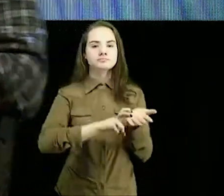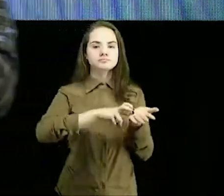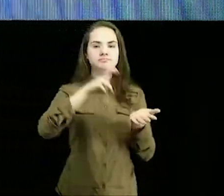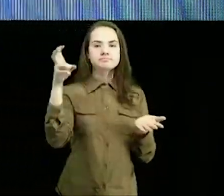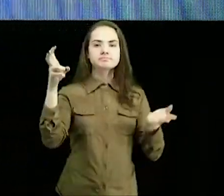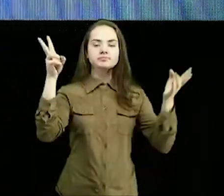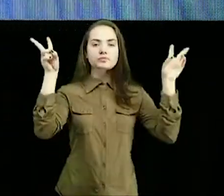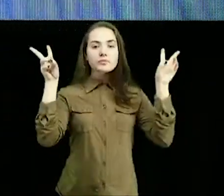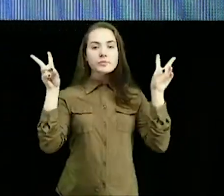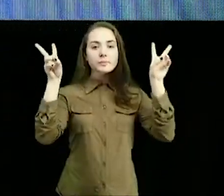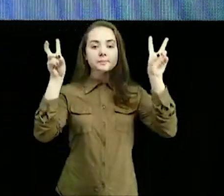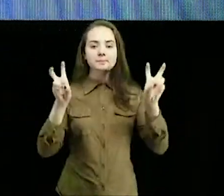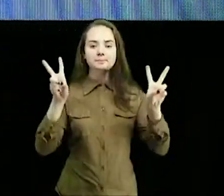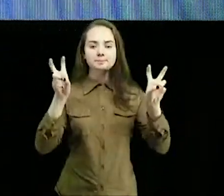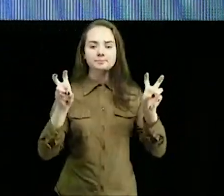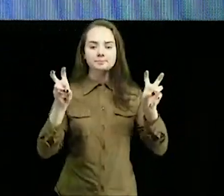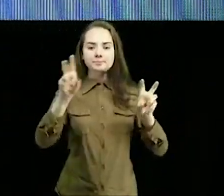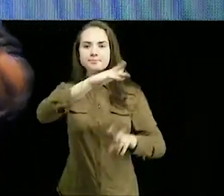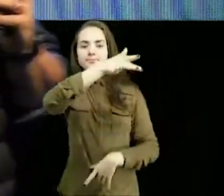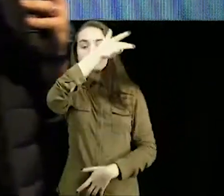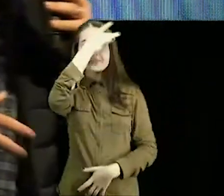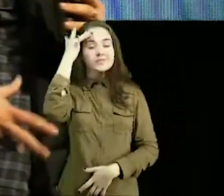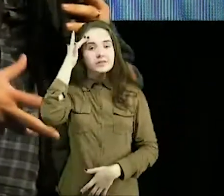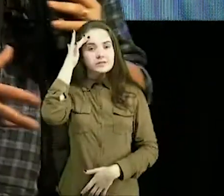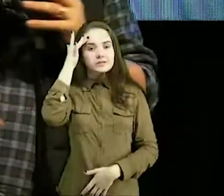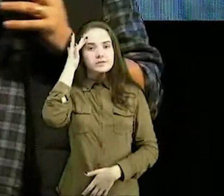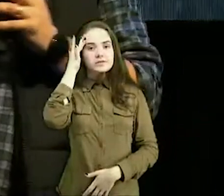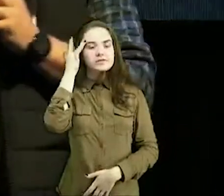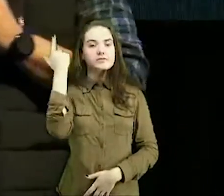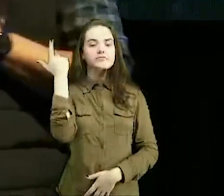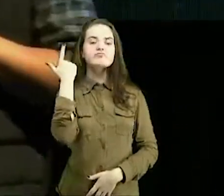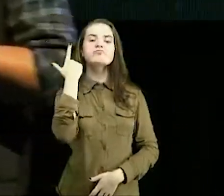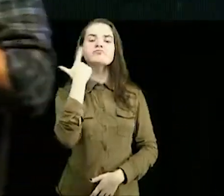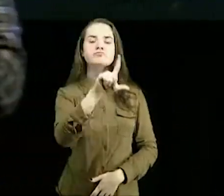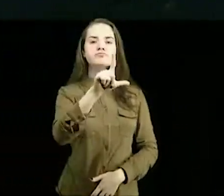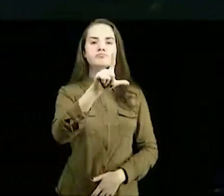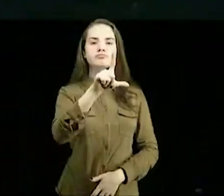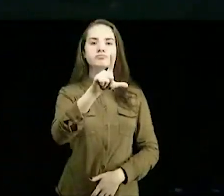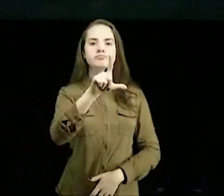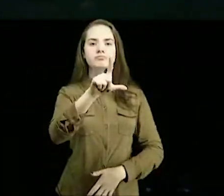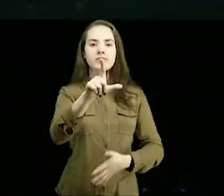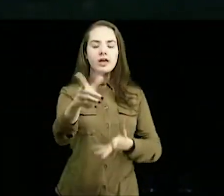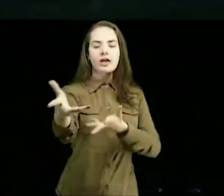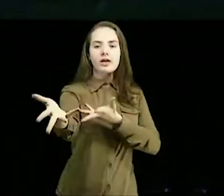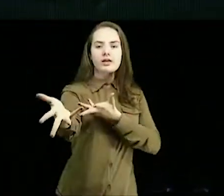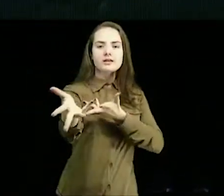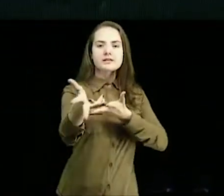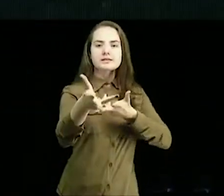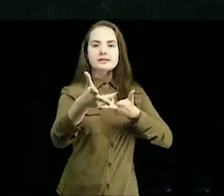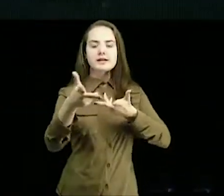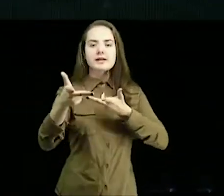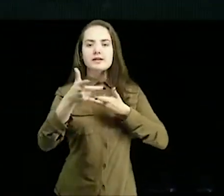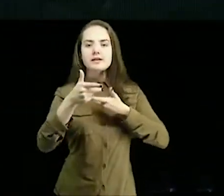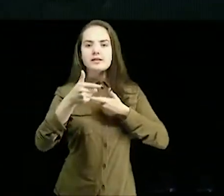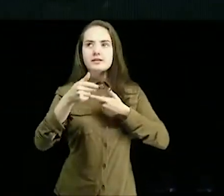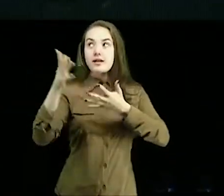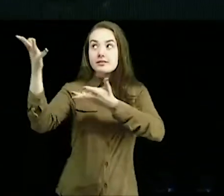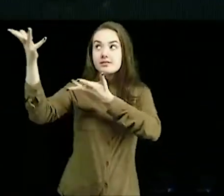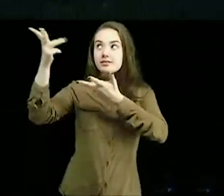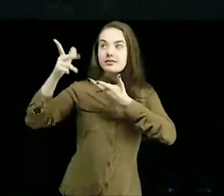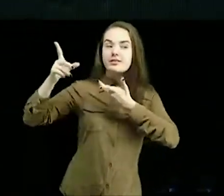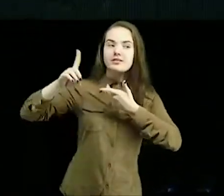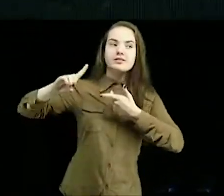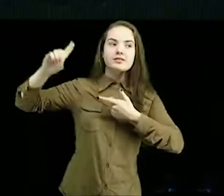a respeito de pessoas que são capazes de atrair o favor de